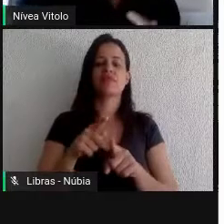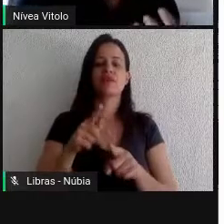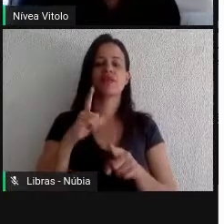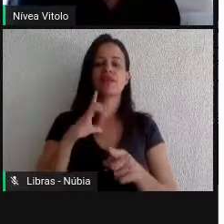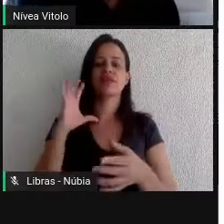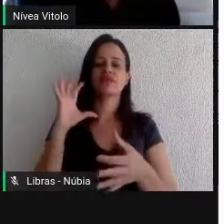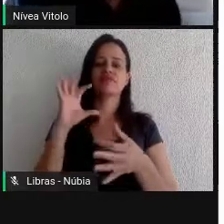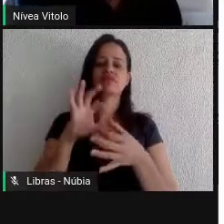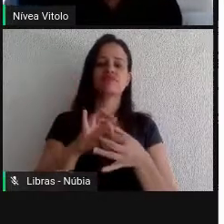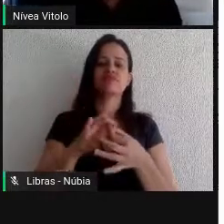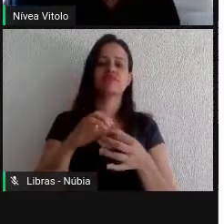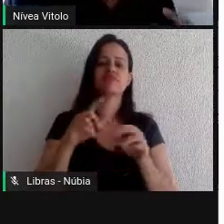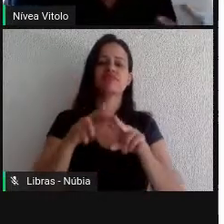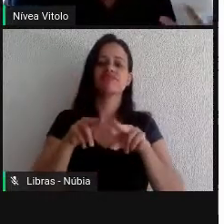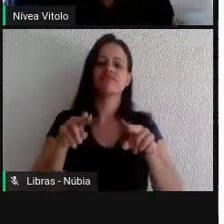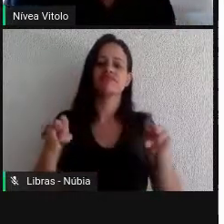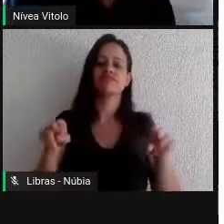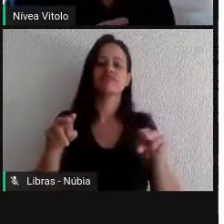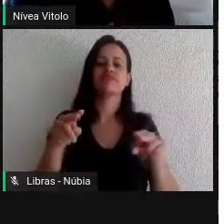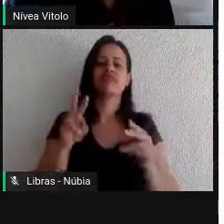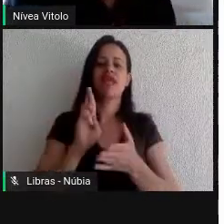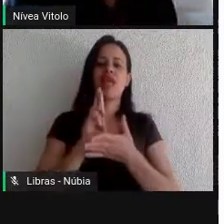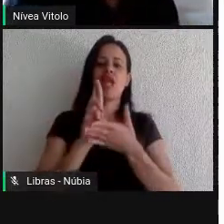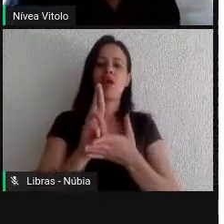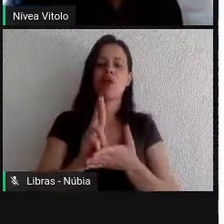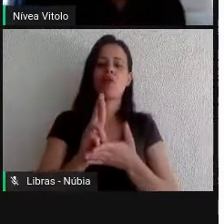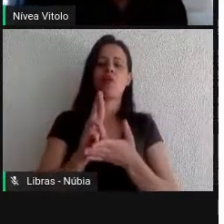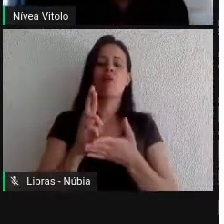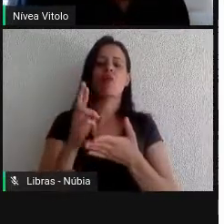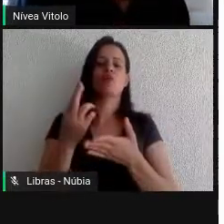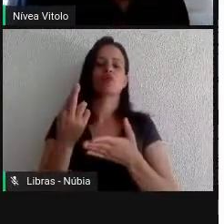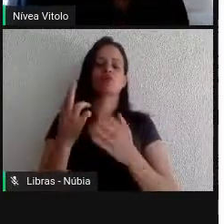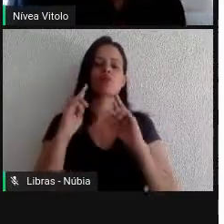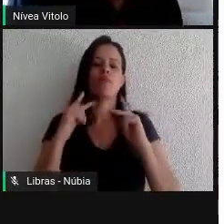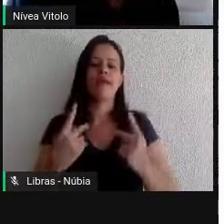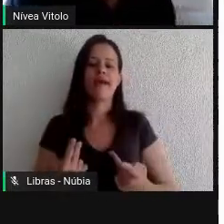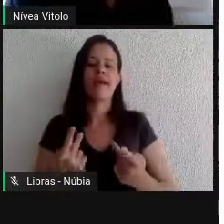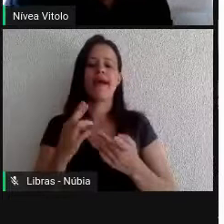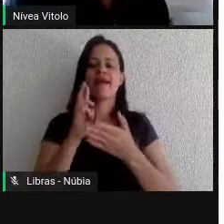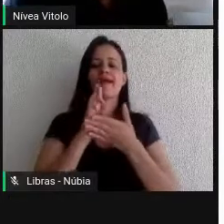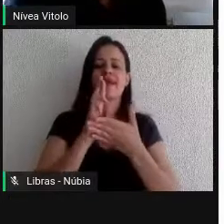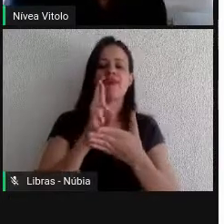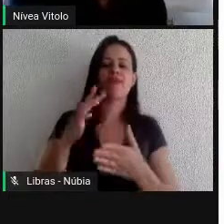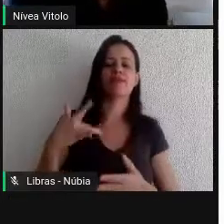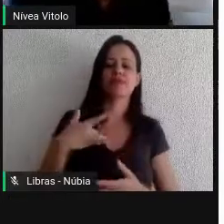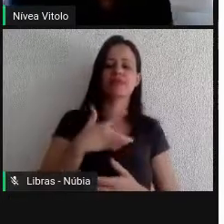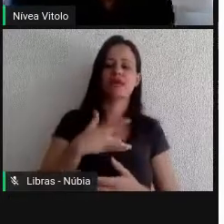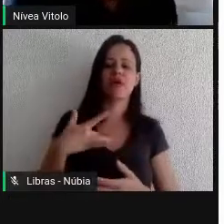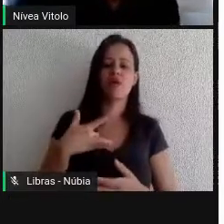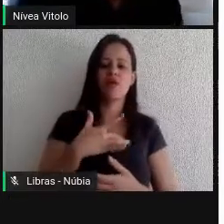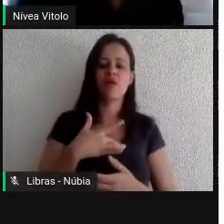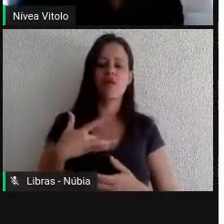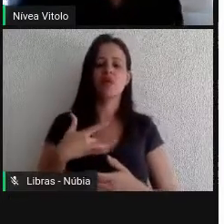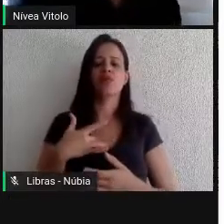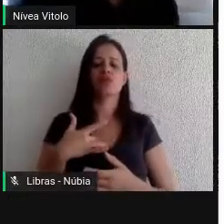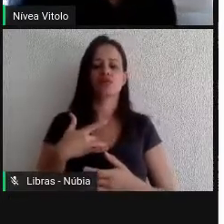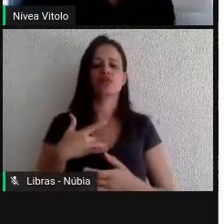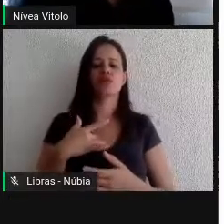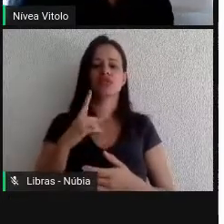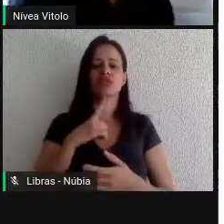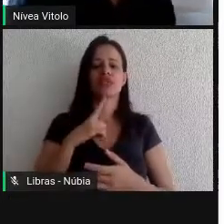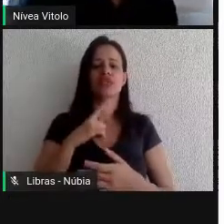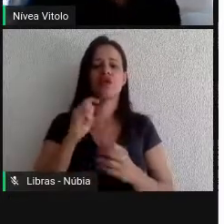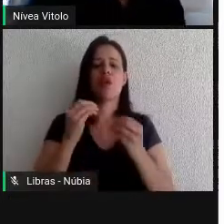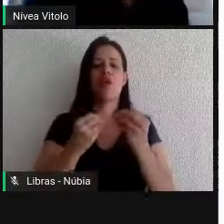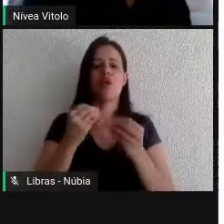que questões relacionadas a recursos humanos da saúde, organização dos serviços da saúde, são de iniciativa exclusiva do